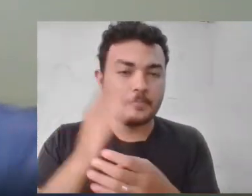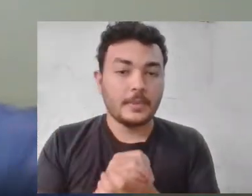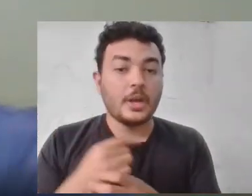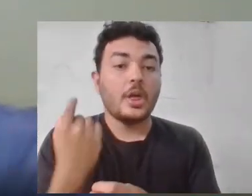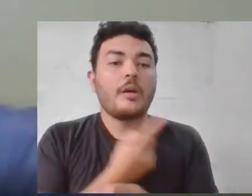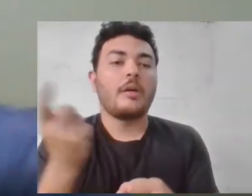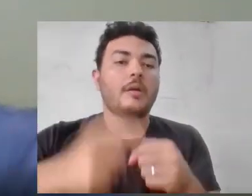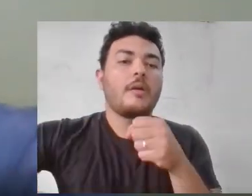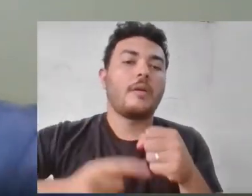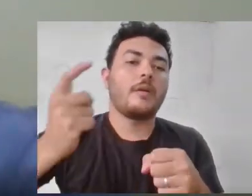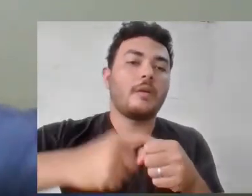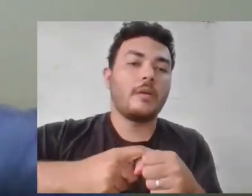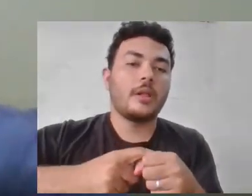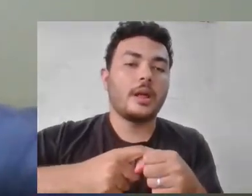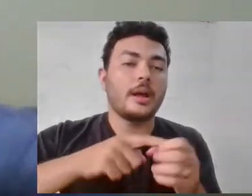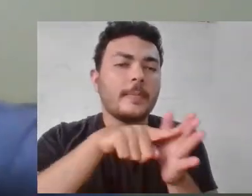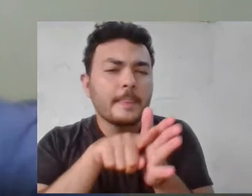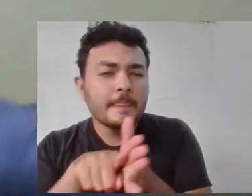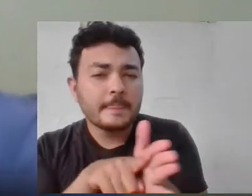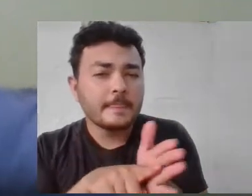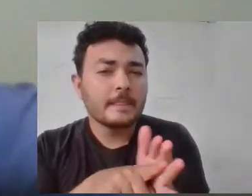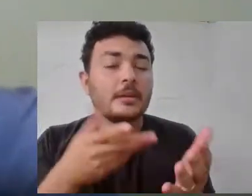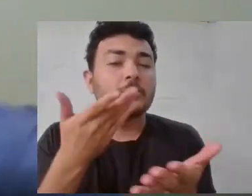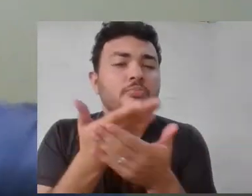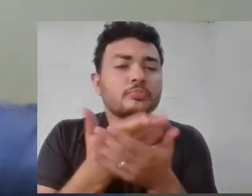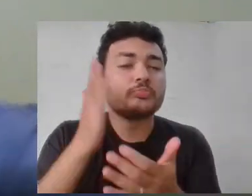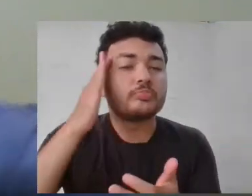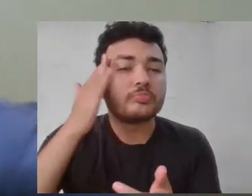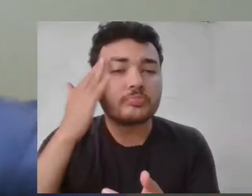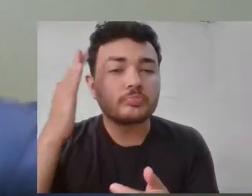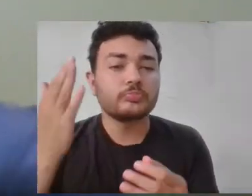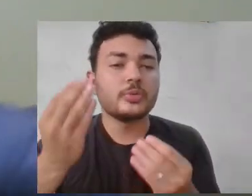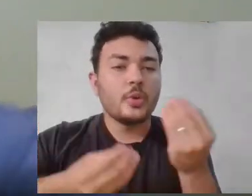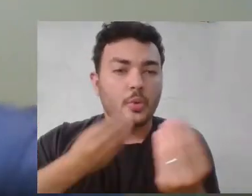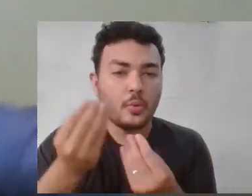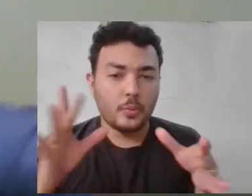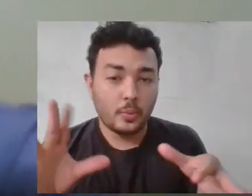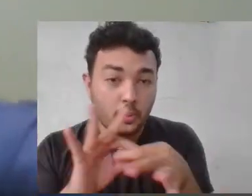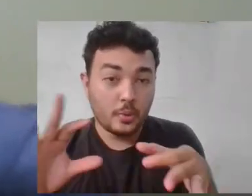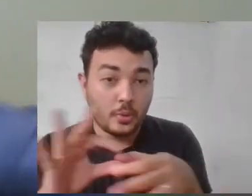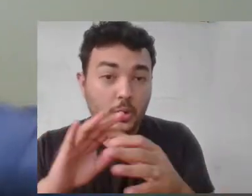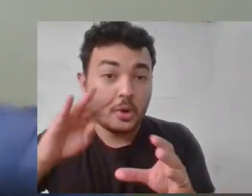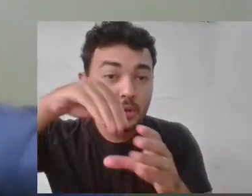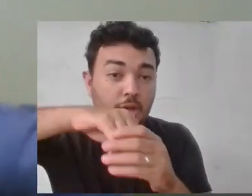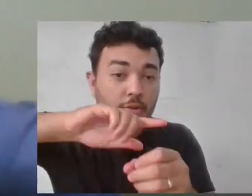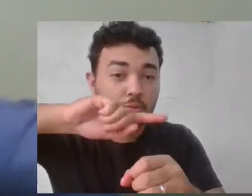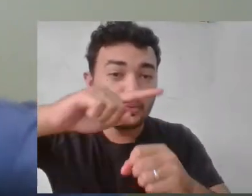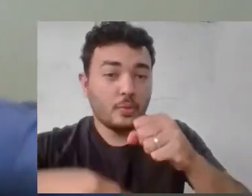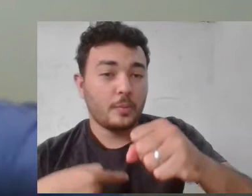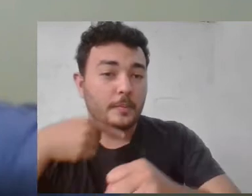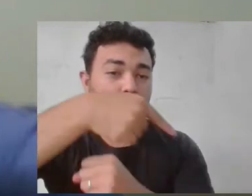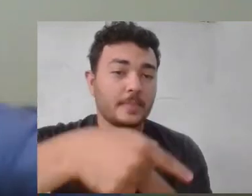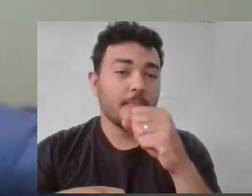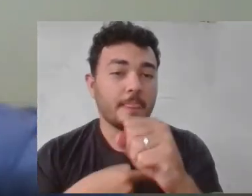essa vertente para analisar isso e entender, através da formação da ligação química com os orbitais e com os orbitais híbridos, como que